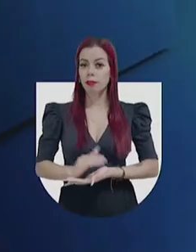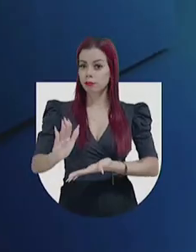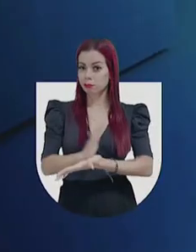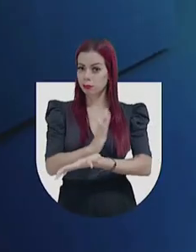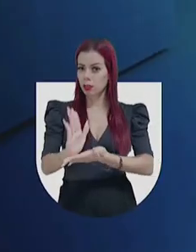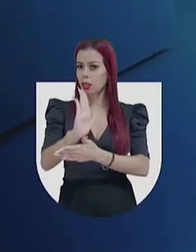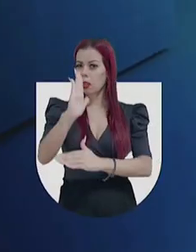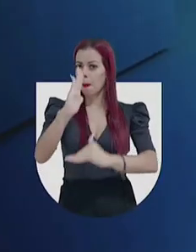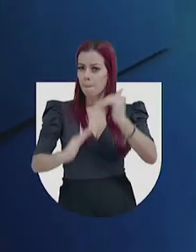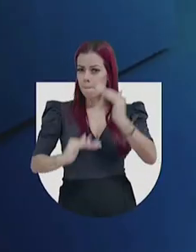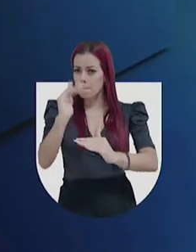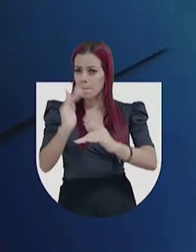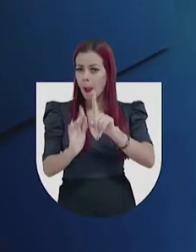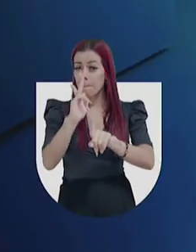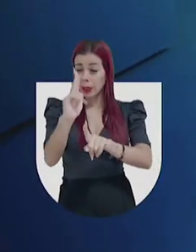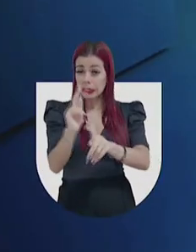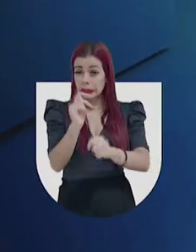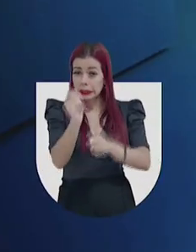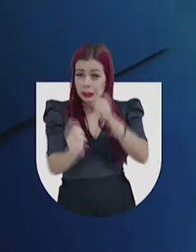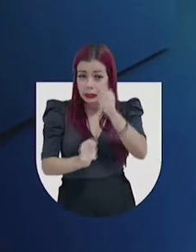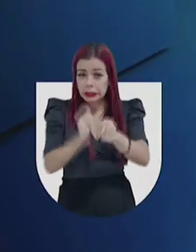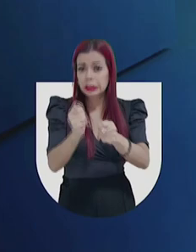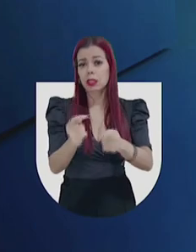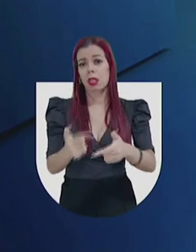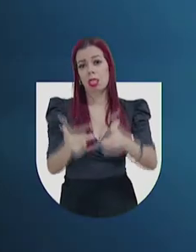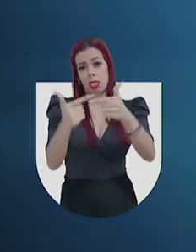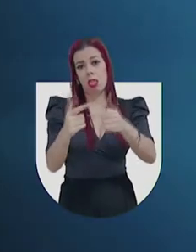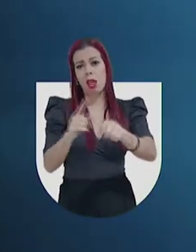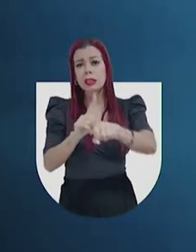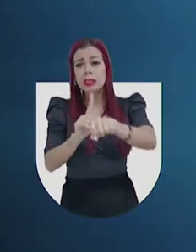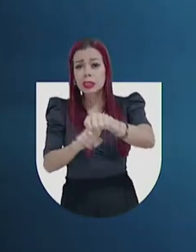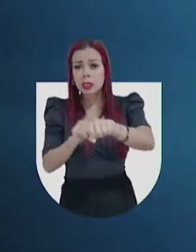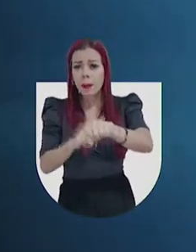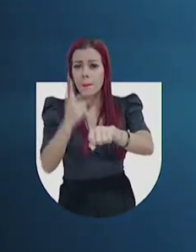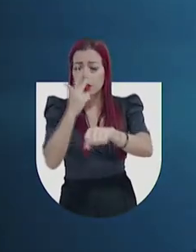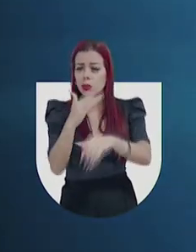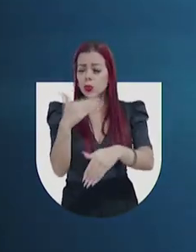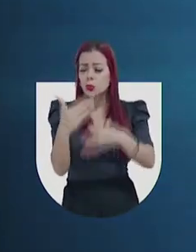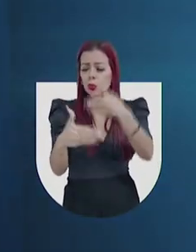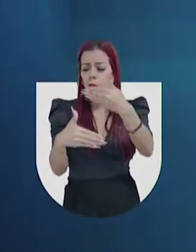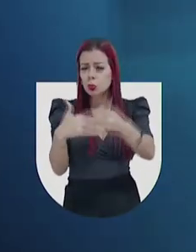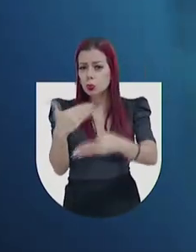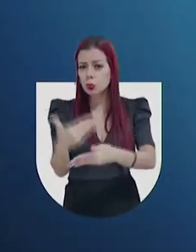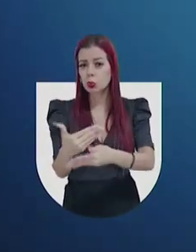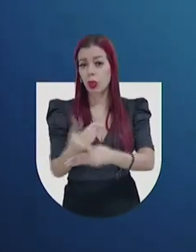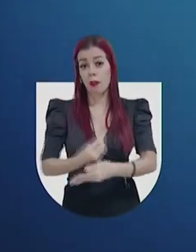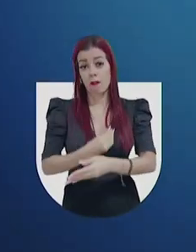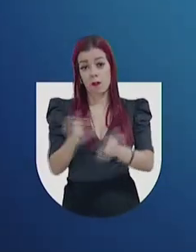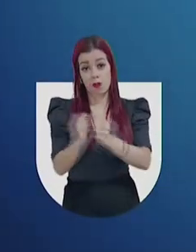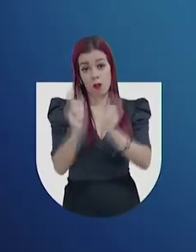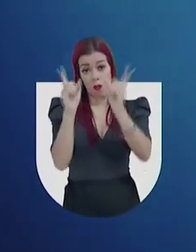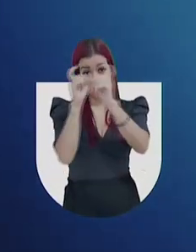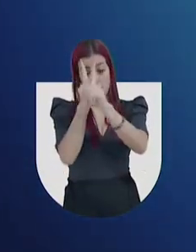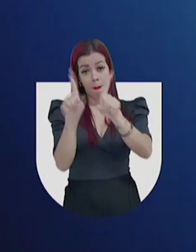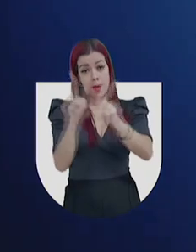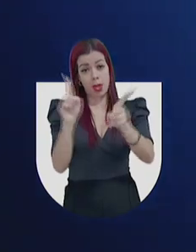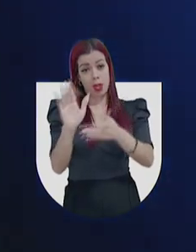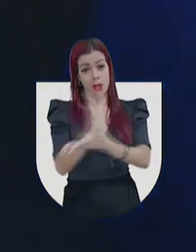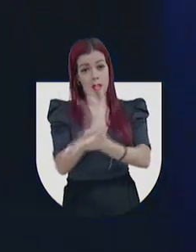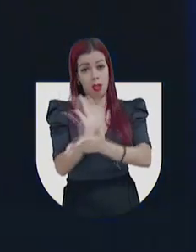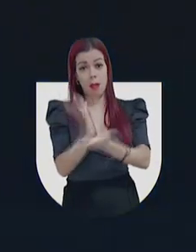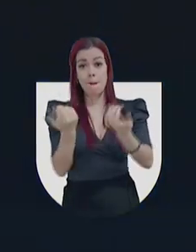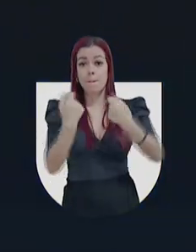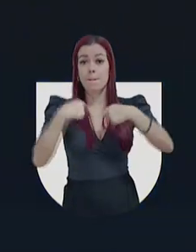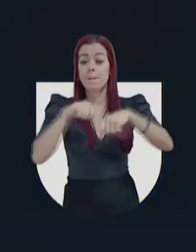Muitas vezes o empresário precisa se apertar para lidar com alguns desafios. Com o tempo, a gente vai se acostumando a conviver com essas dificuldades. Mas, em